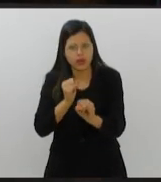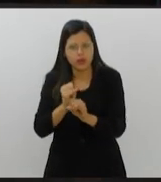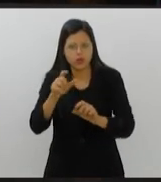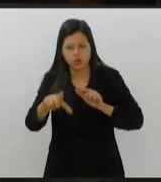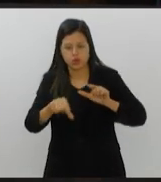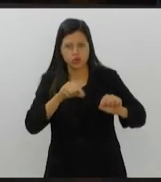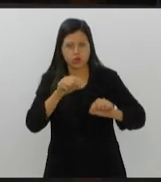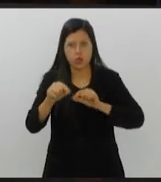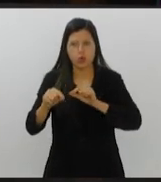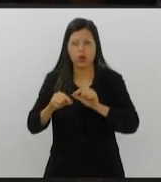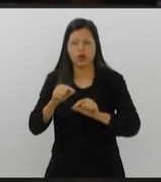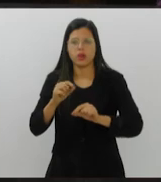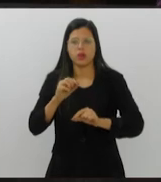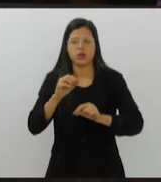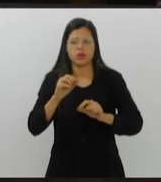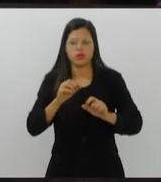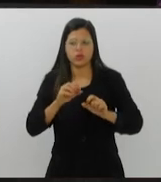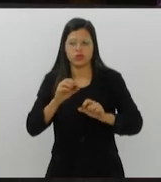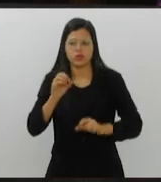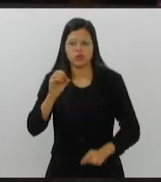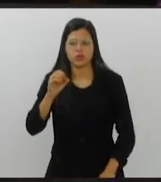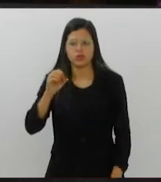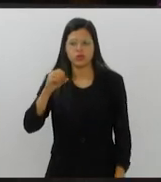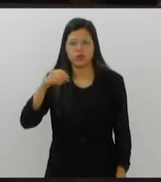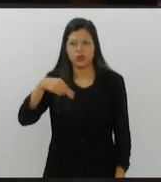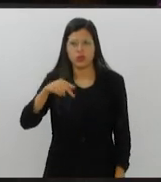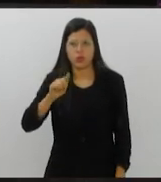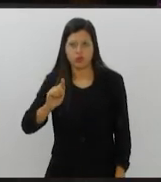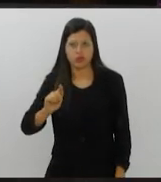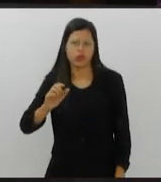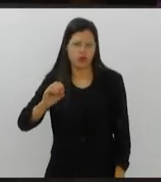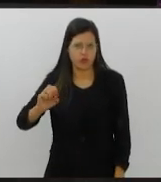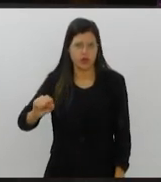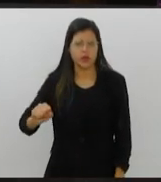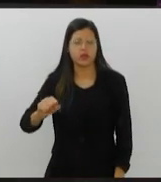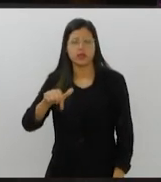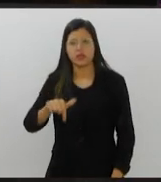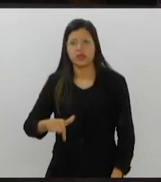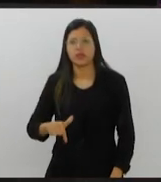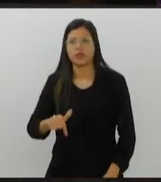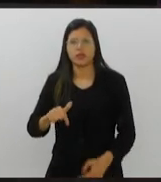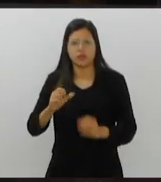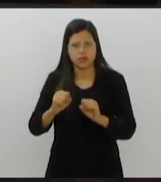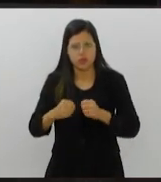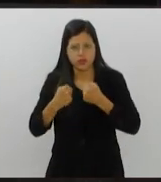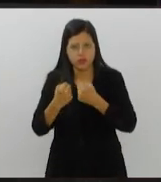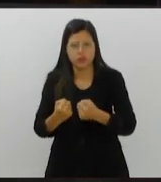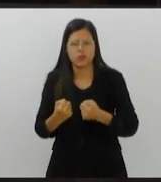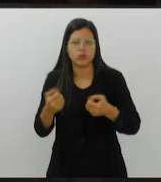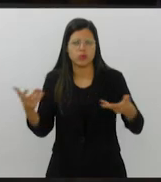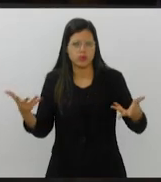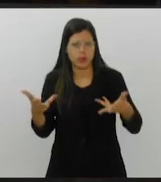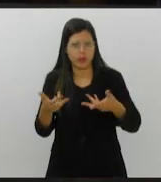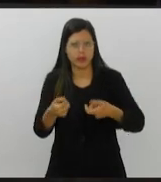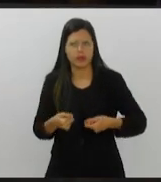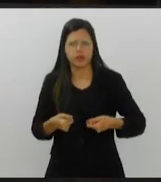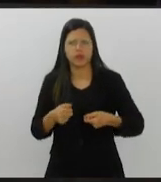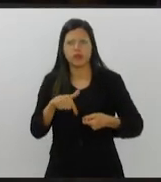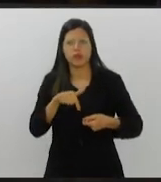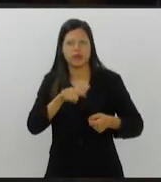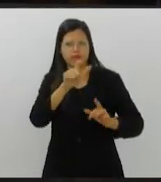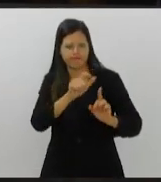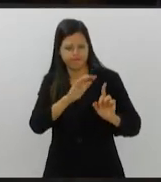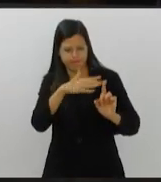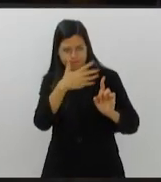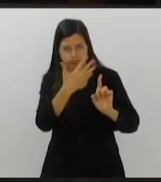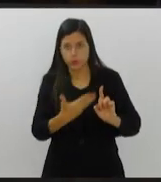organizações sociais de saúde, OSs. Por sua dedicação e excelência, ele será